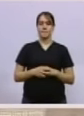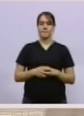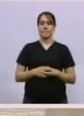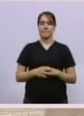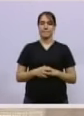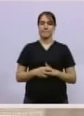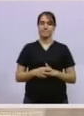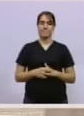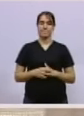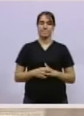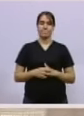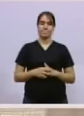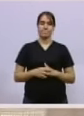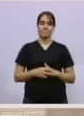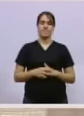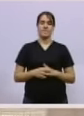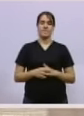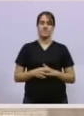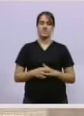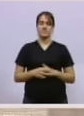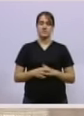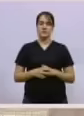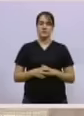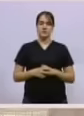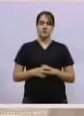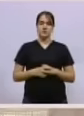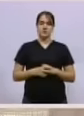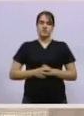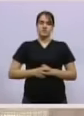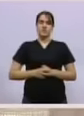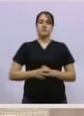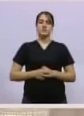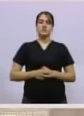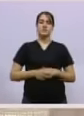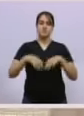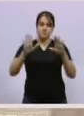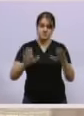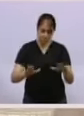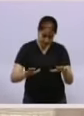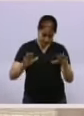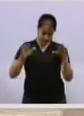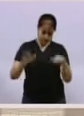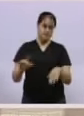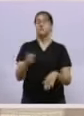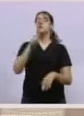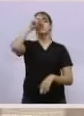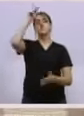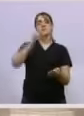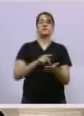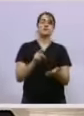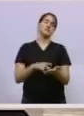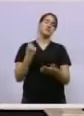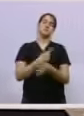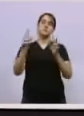ela não se torna uma fonte de configuração. Ela não é forte o suficiente para a gente poder reconhecer que no outro há